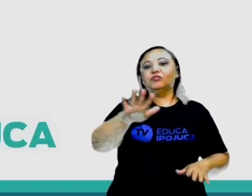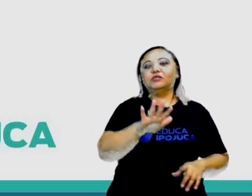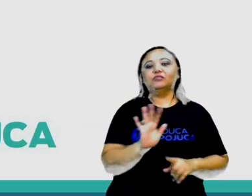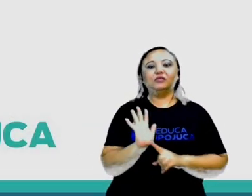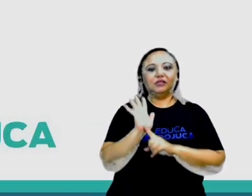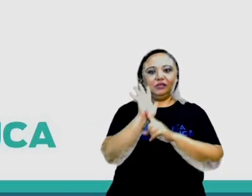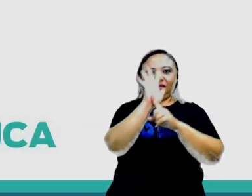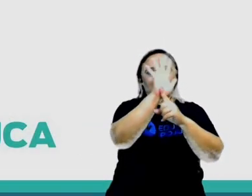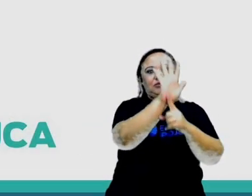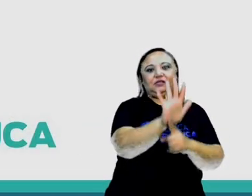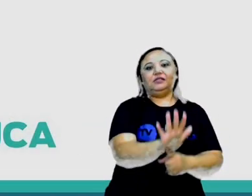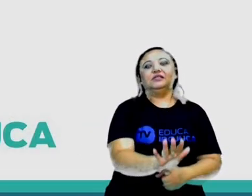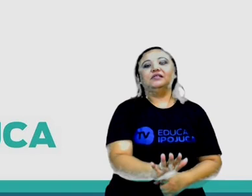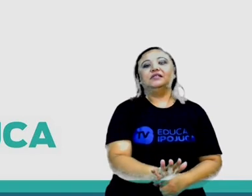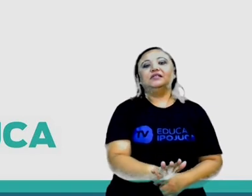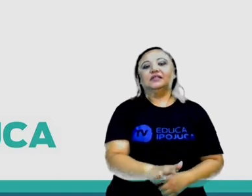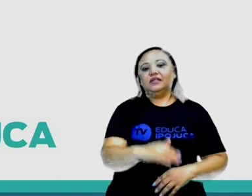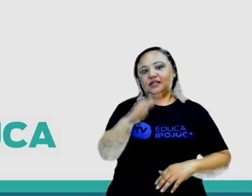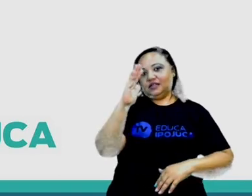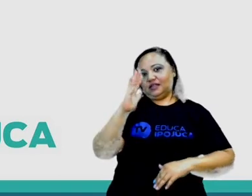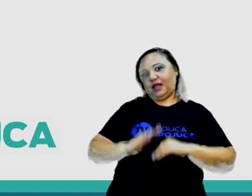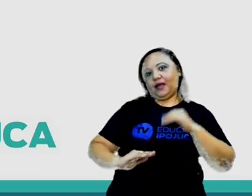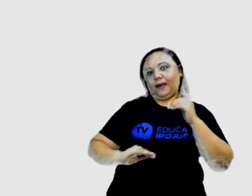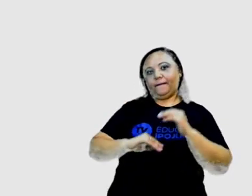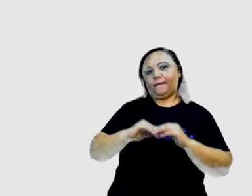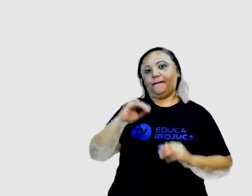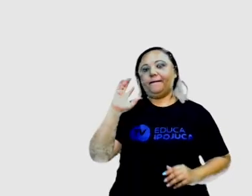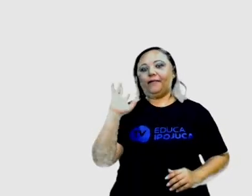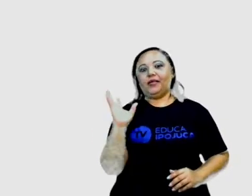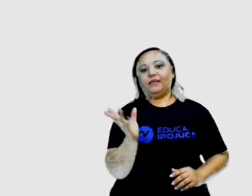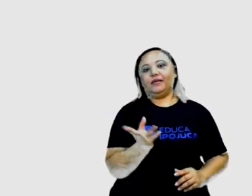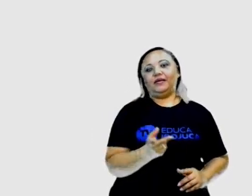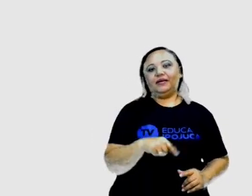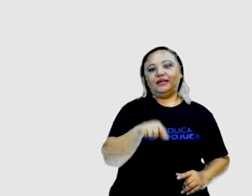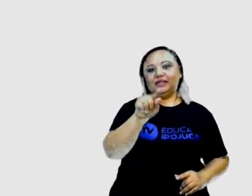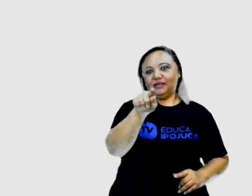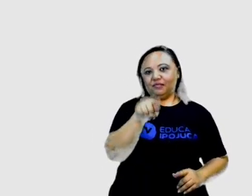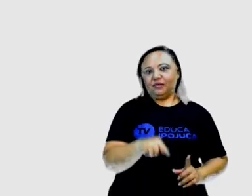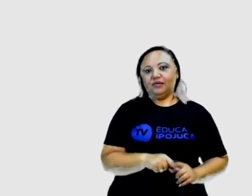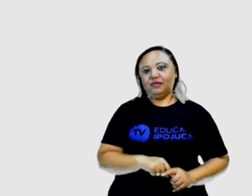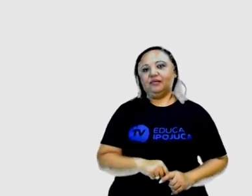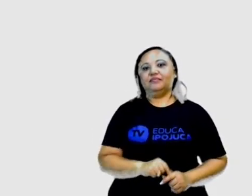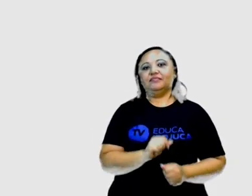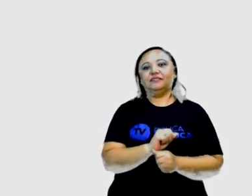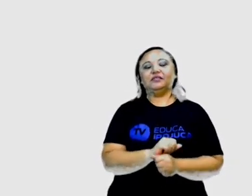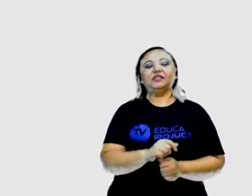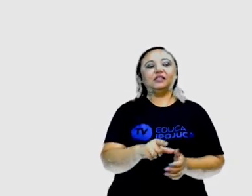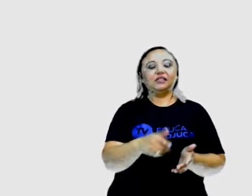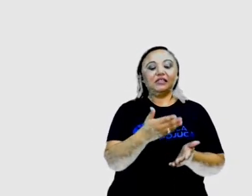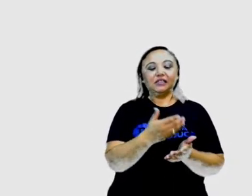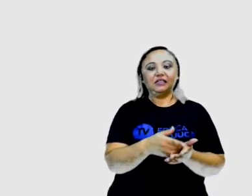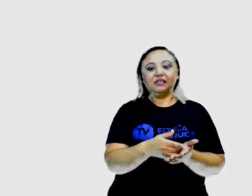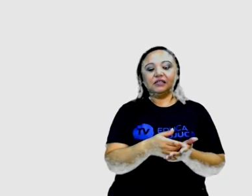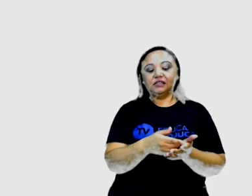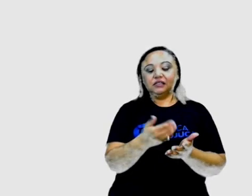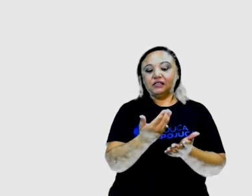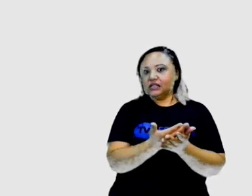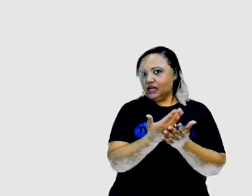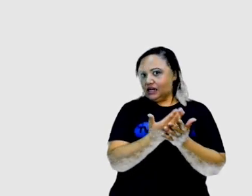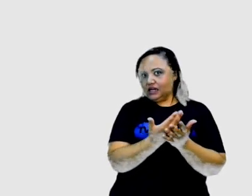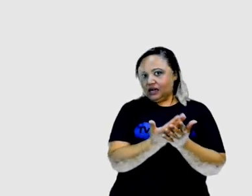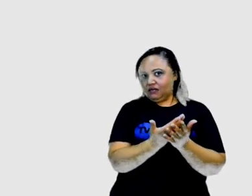de probabilidade. Certo? Preparados? Porque na última aula nós somamos